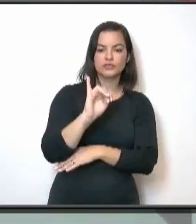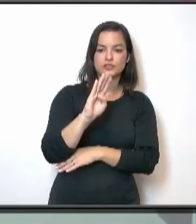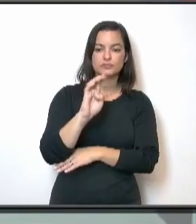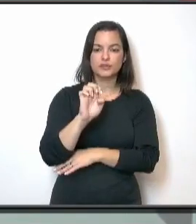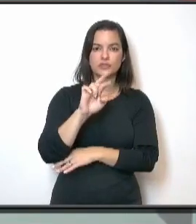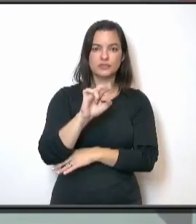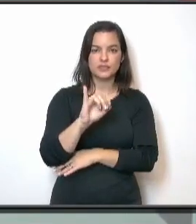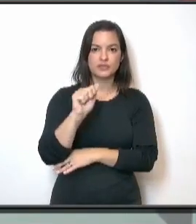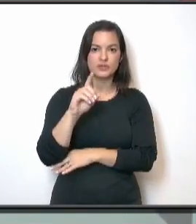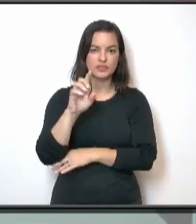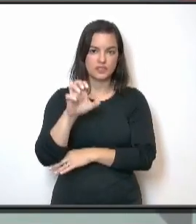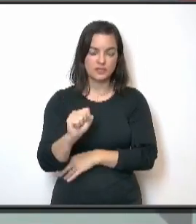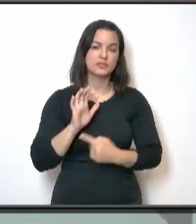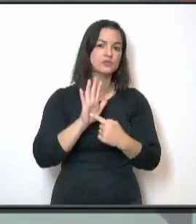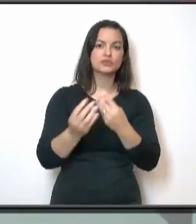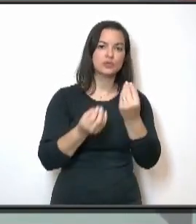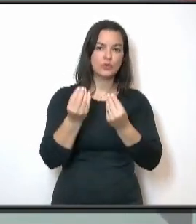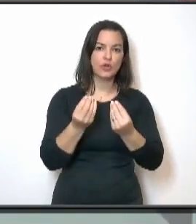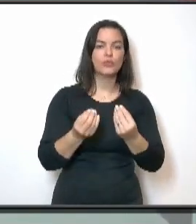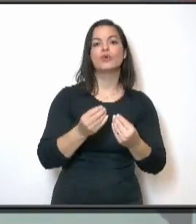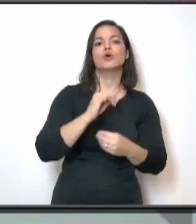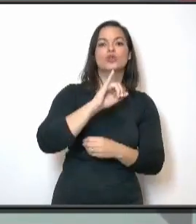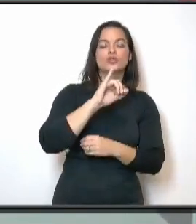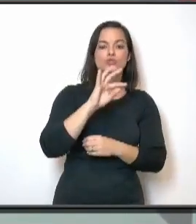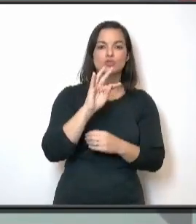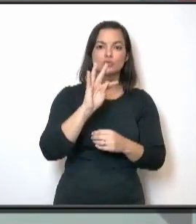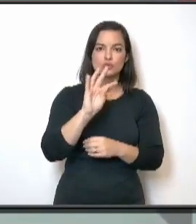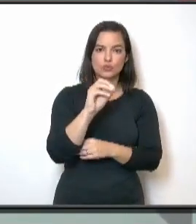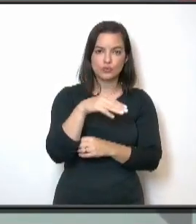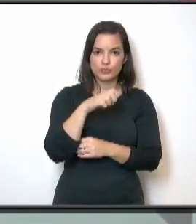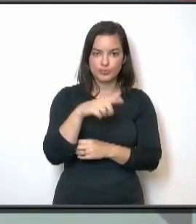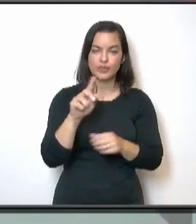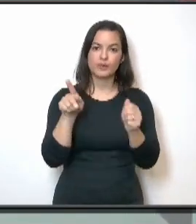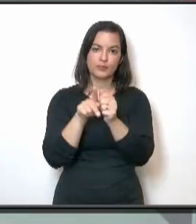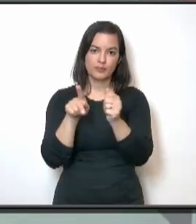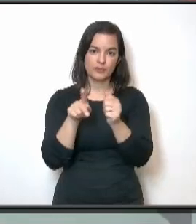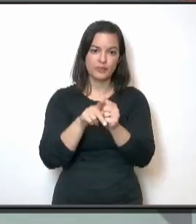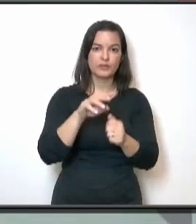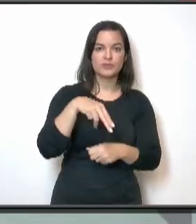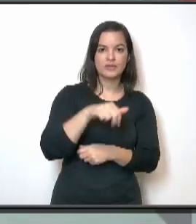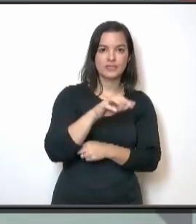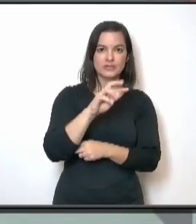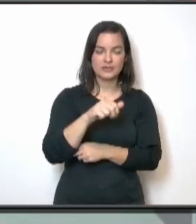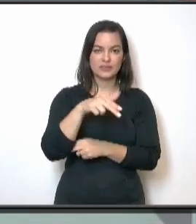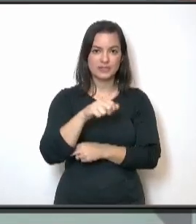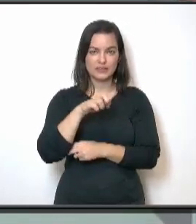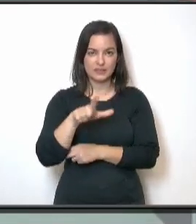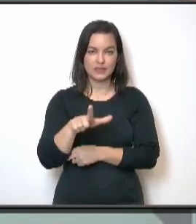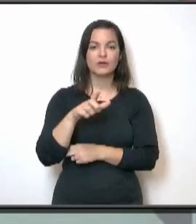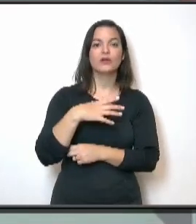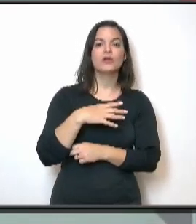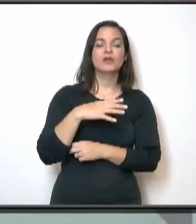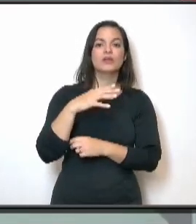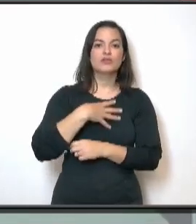manifestou. Estavam juntos Simão Pedro, Tomé, chamado Dídimo, Natanael, que era de Caná da Galileia, os filhos de Zebedeu e